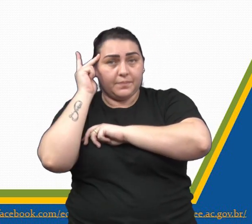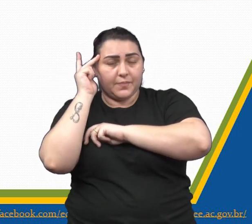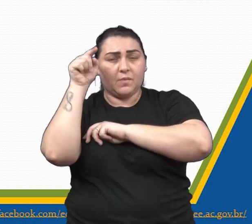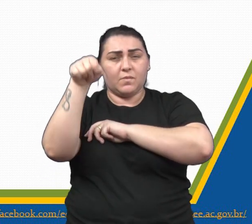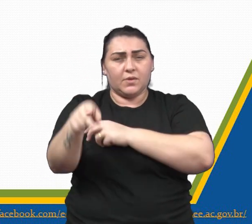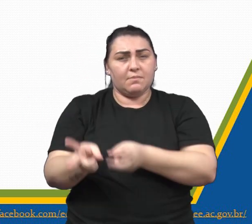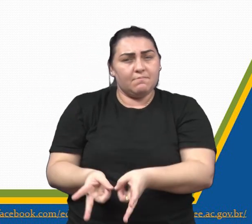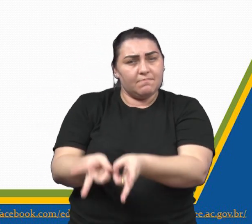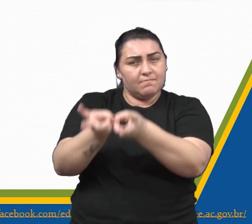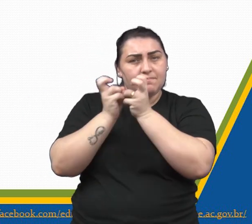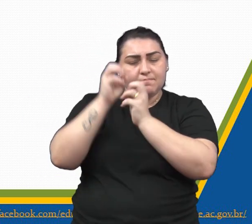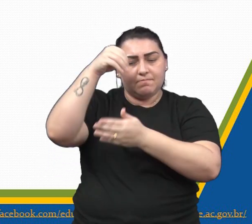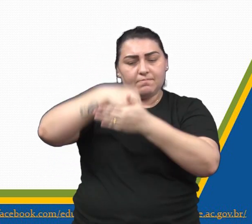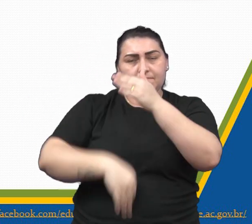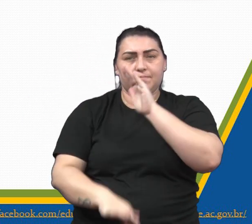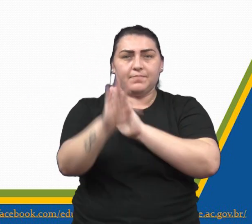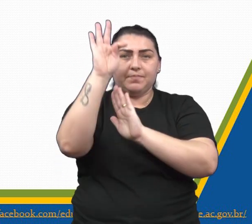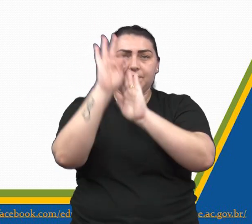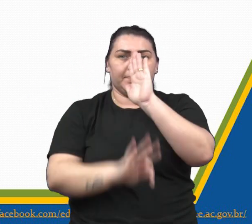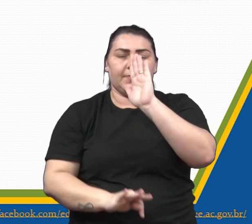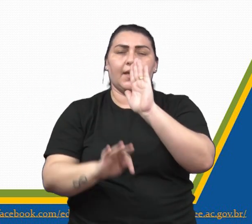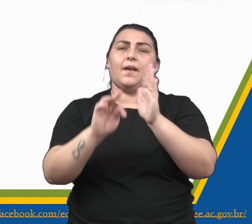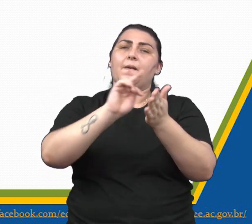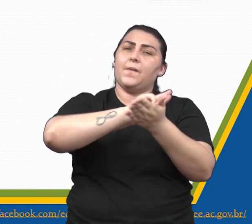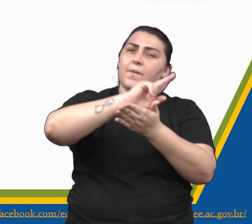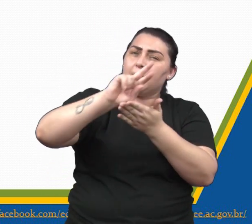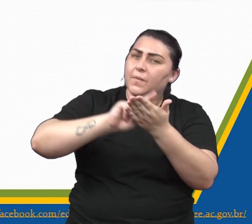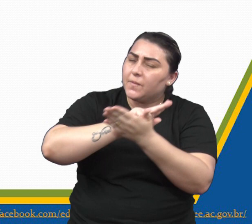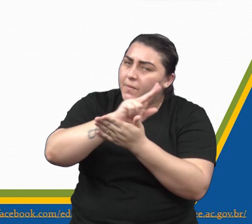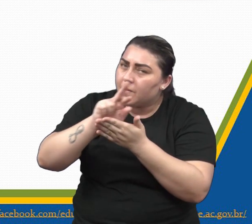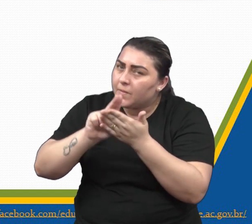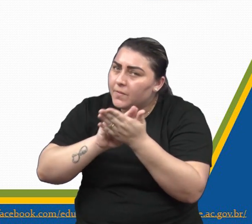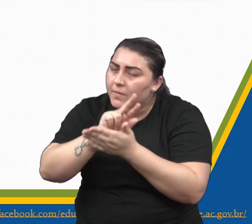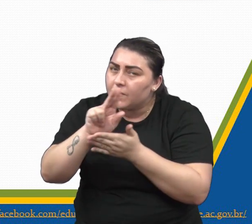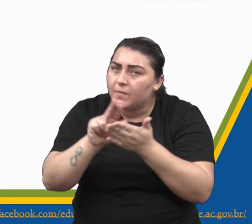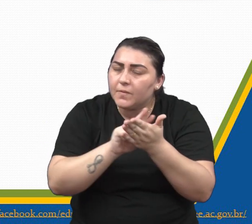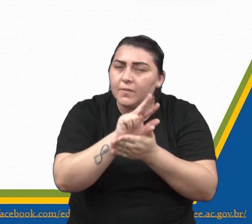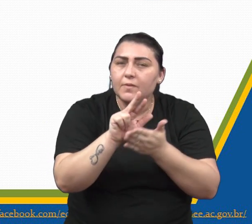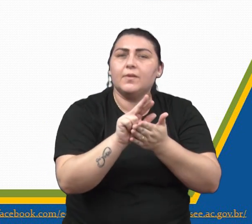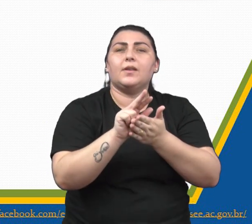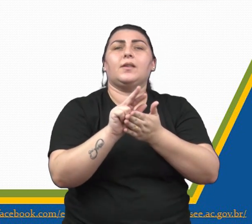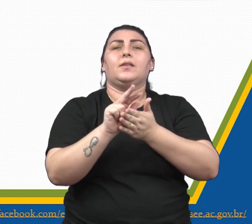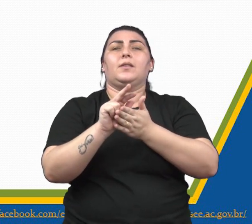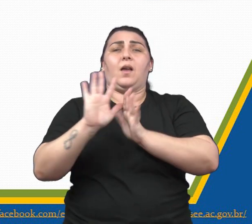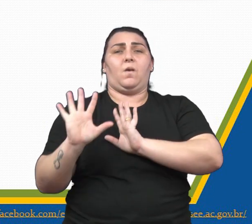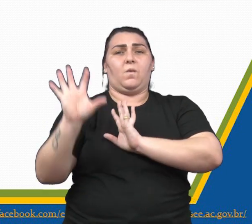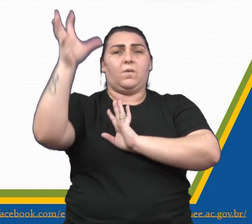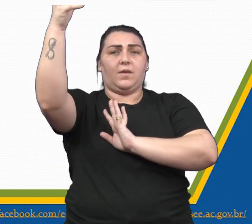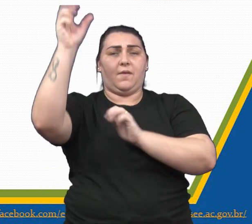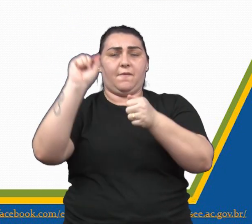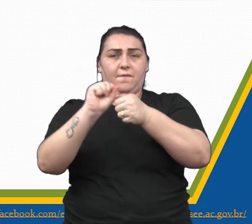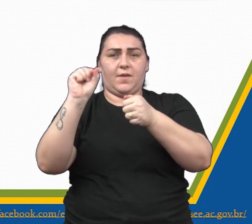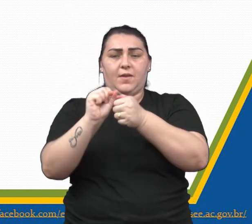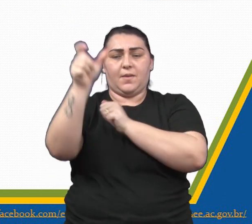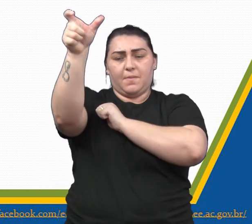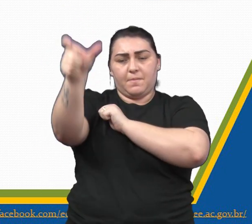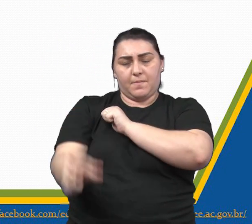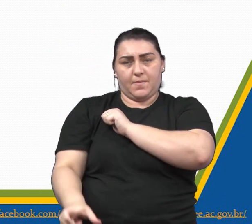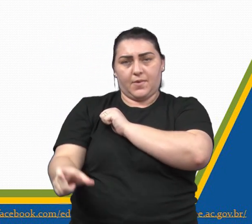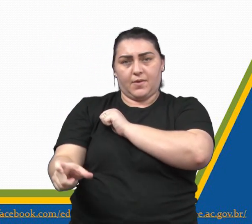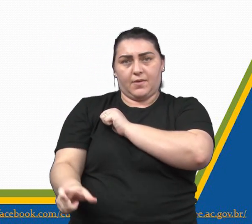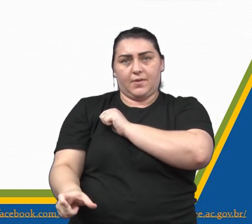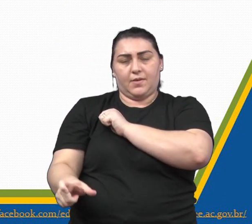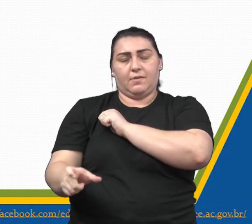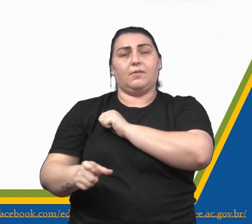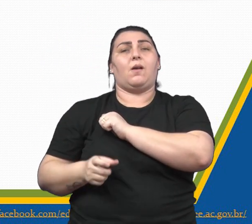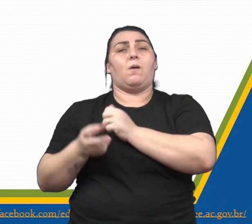Você percebeu no texto que há várias ações realizadas por Greyton? Vamos identificar algumas delas? Para